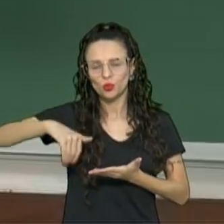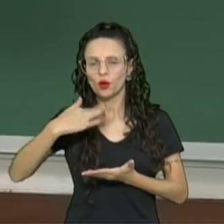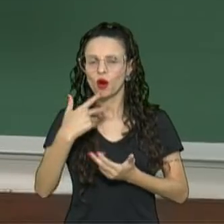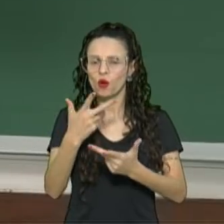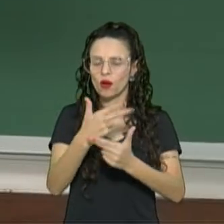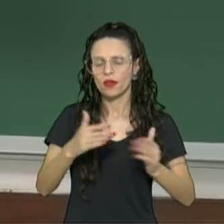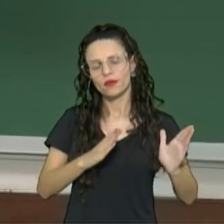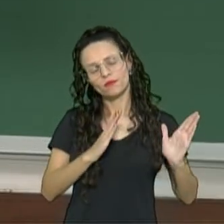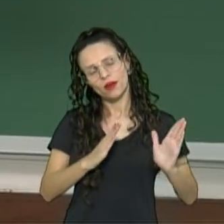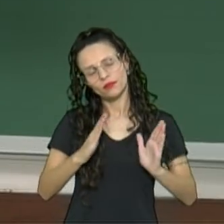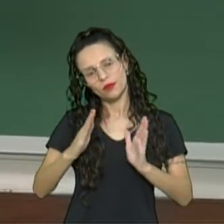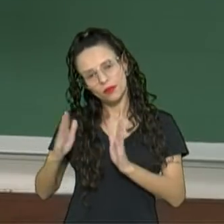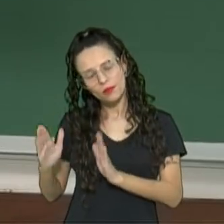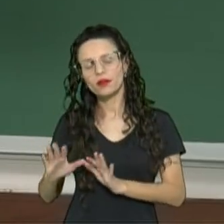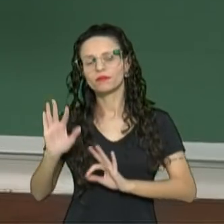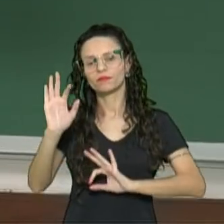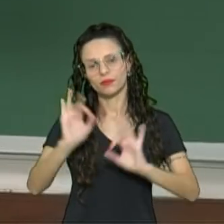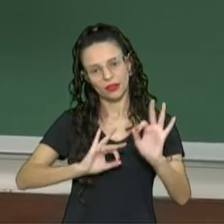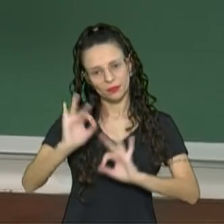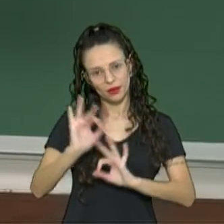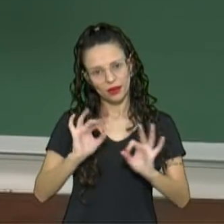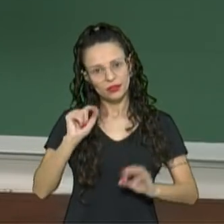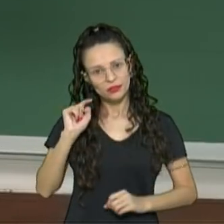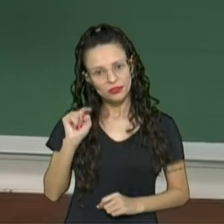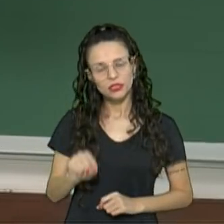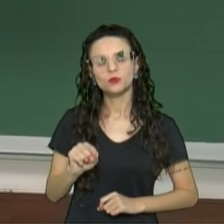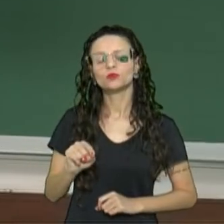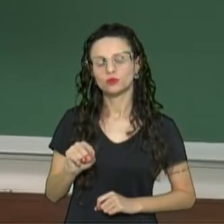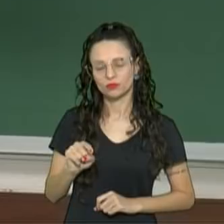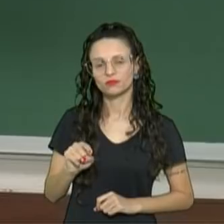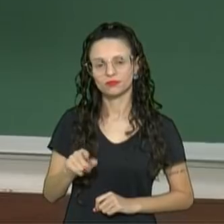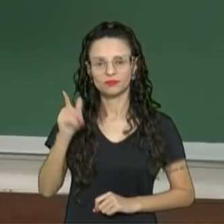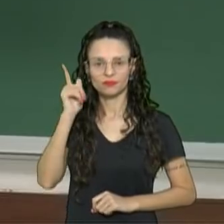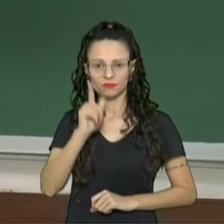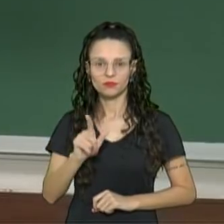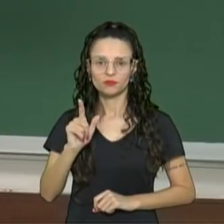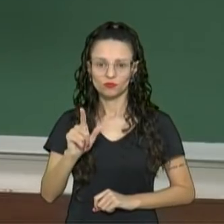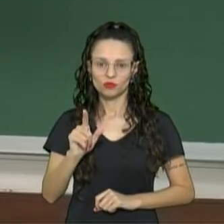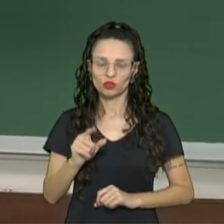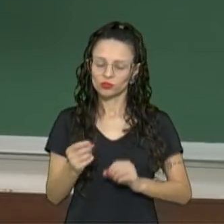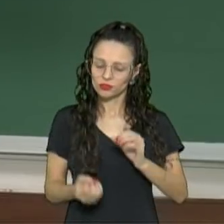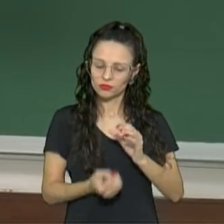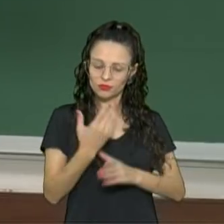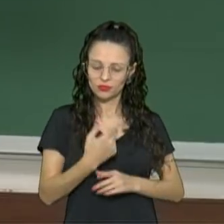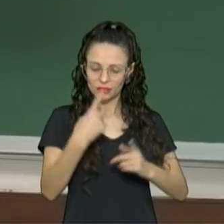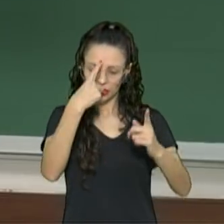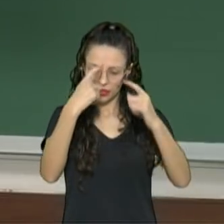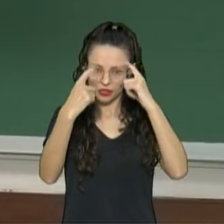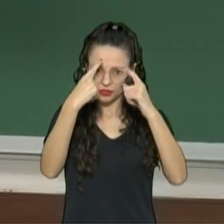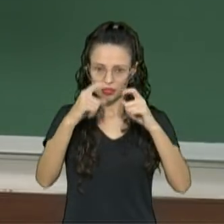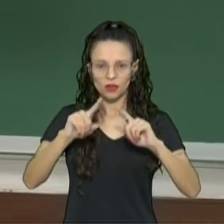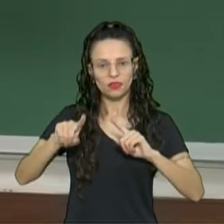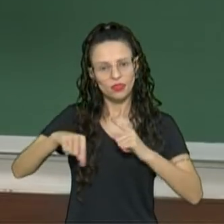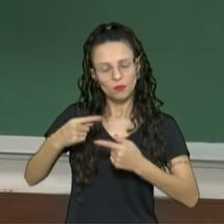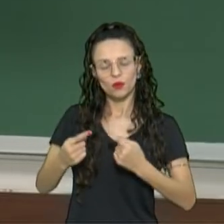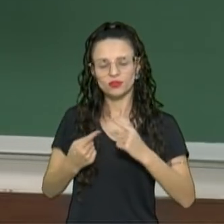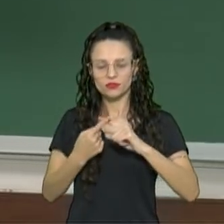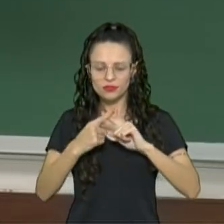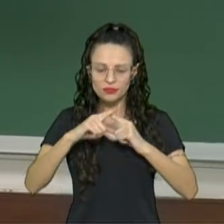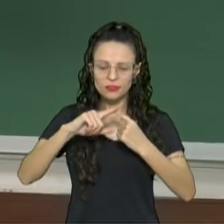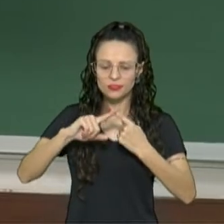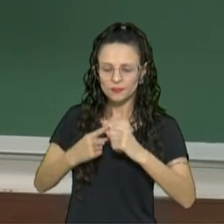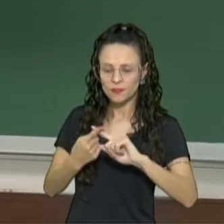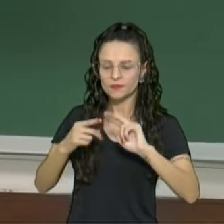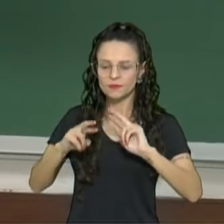os processos de preparação desse elemento para poder ir para a criação, né? Para depois ir trançar, né?